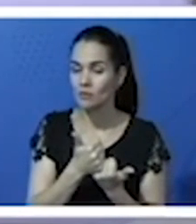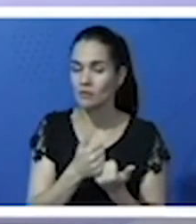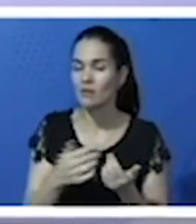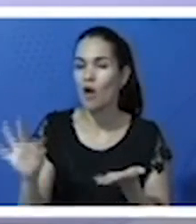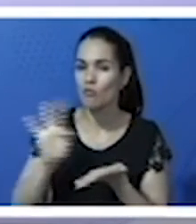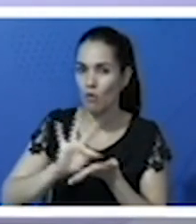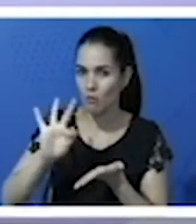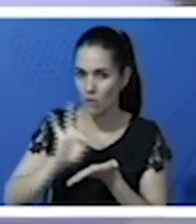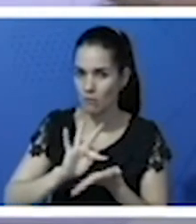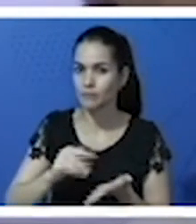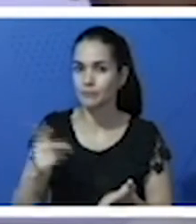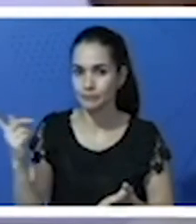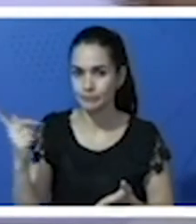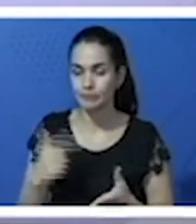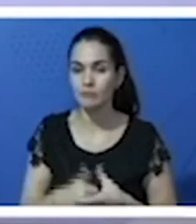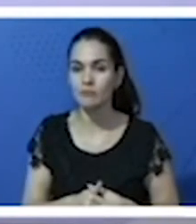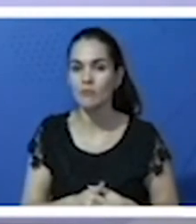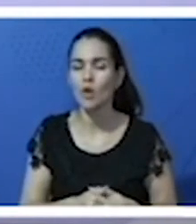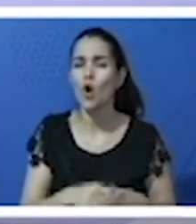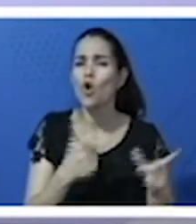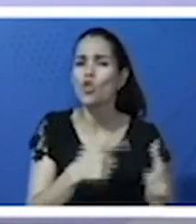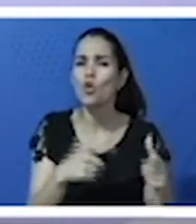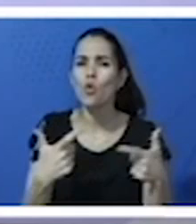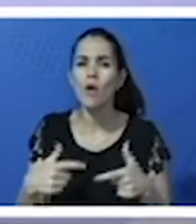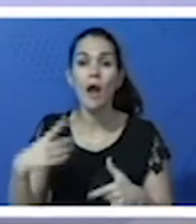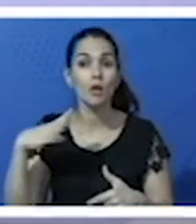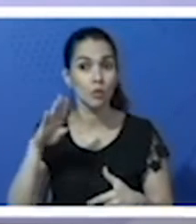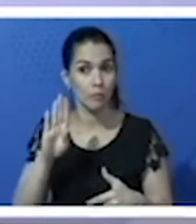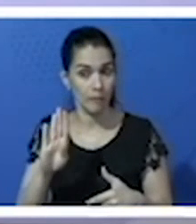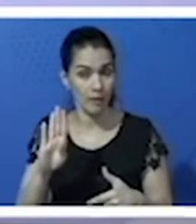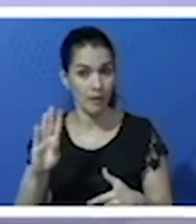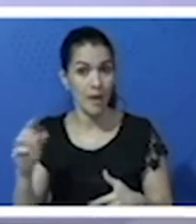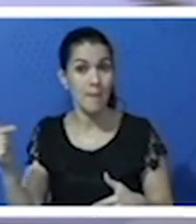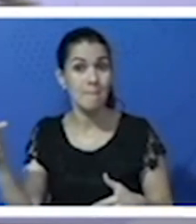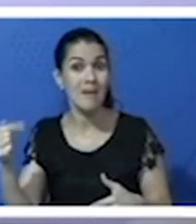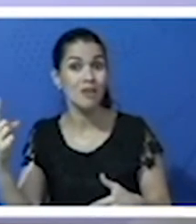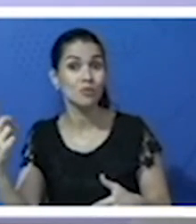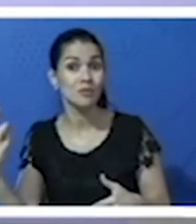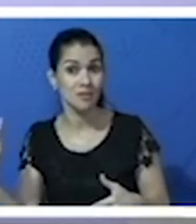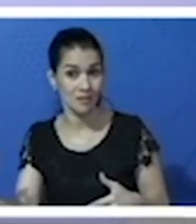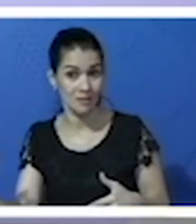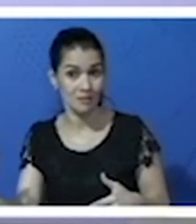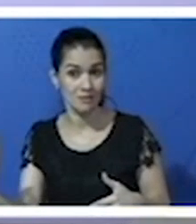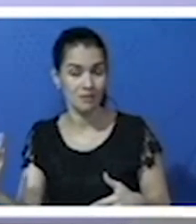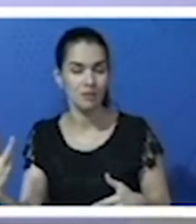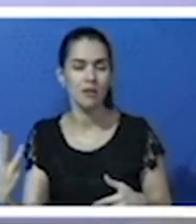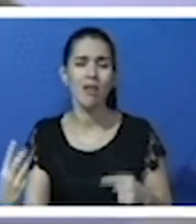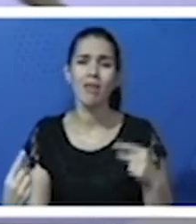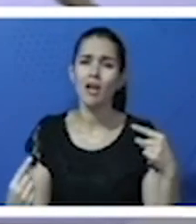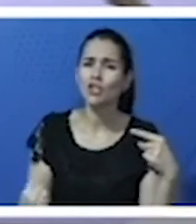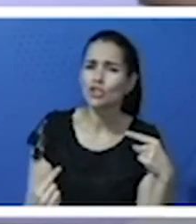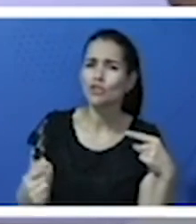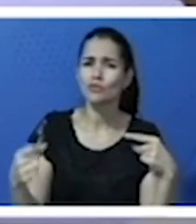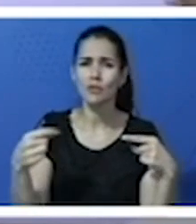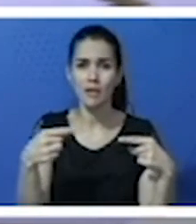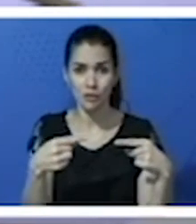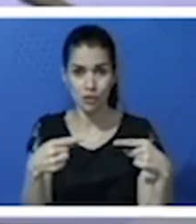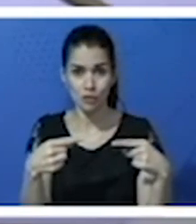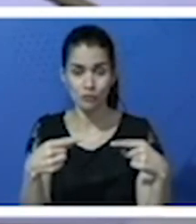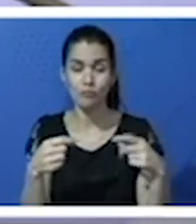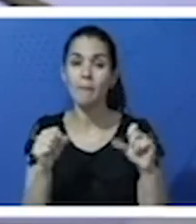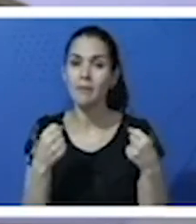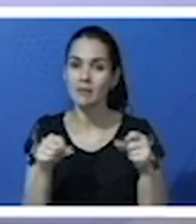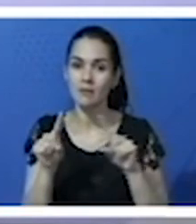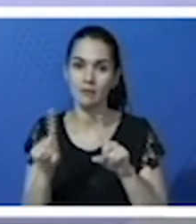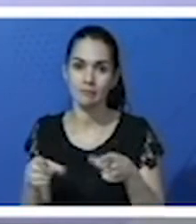Bhaskara. Agora, no lugar do B, eu coloco menos 13, como é negativo entre parênteses, mais ou